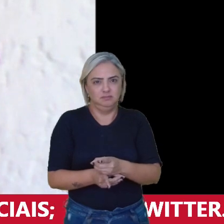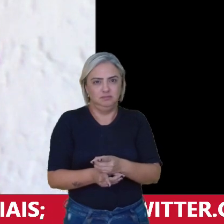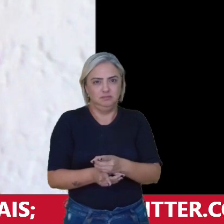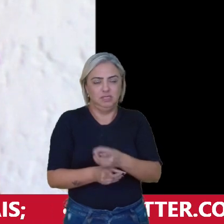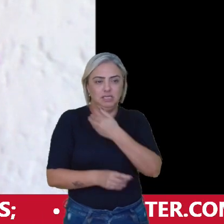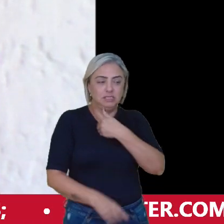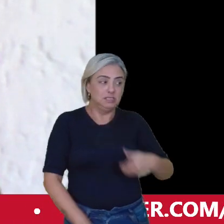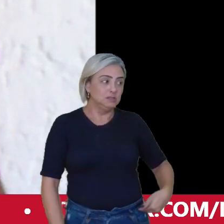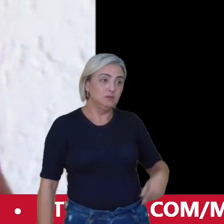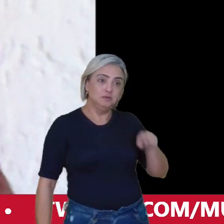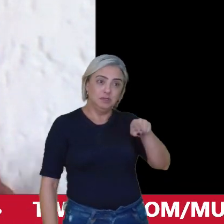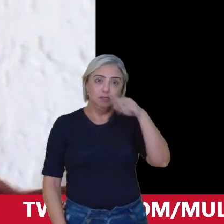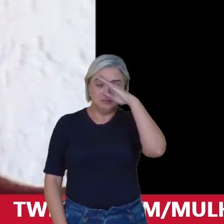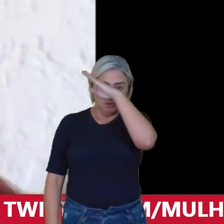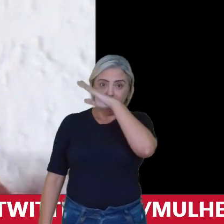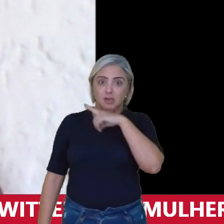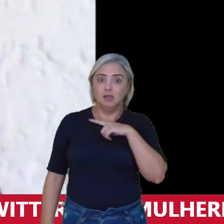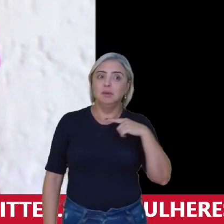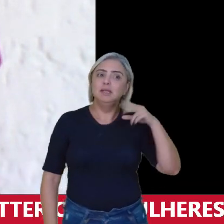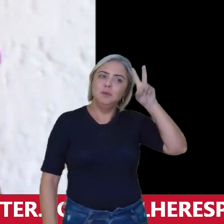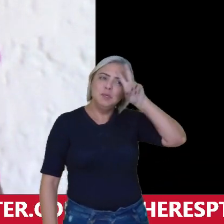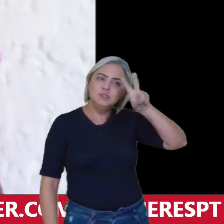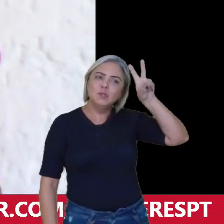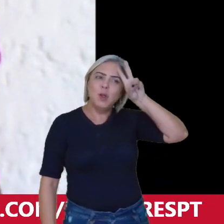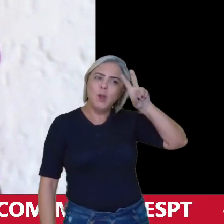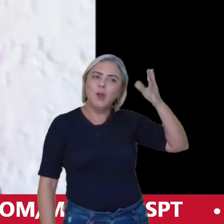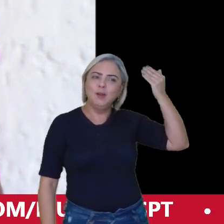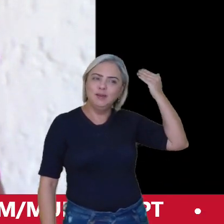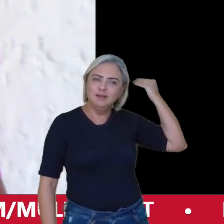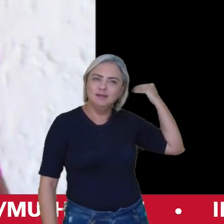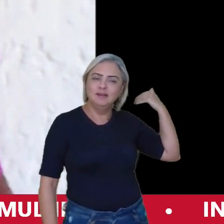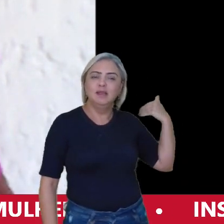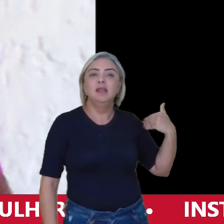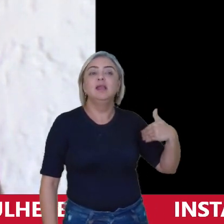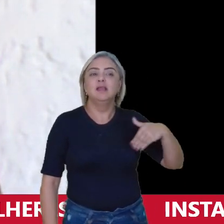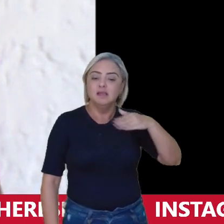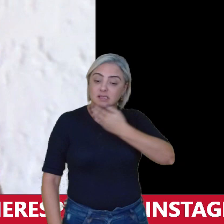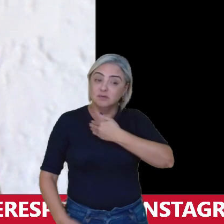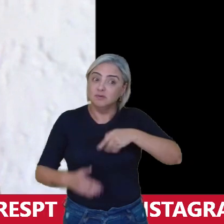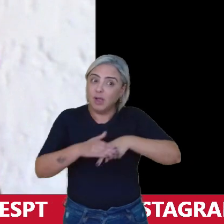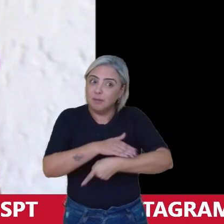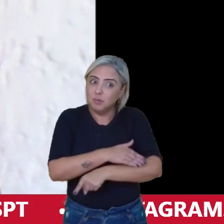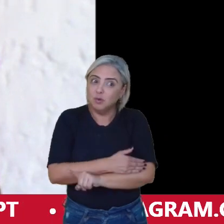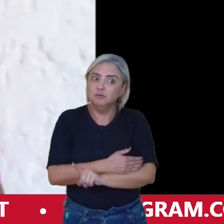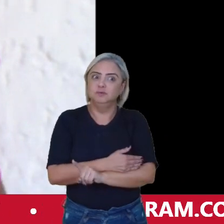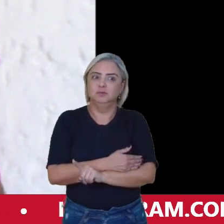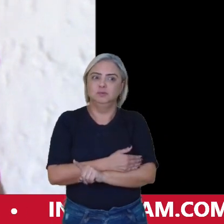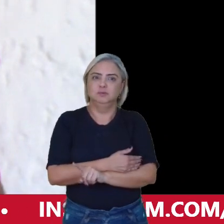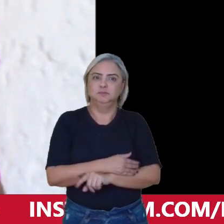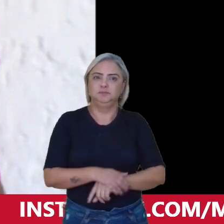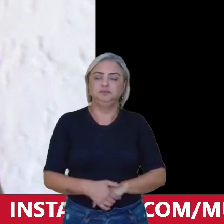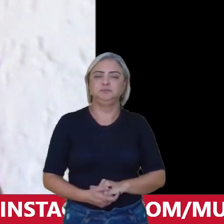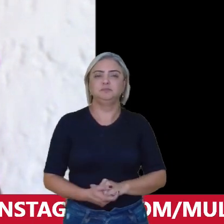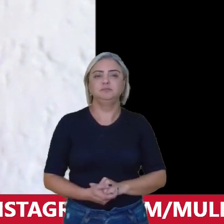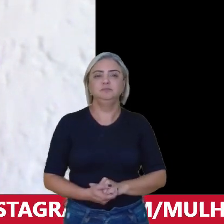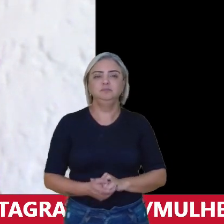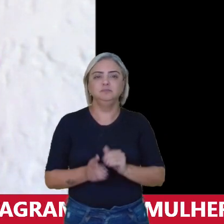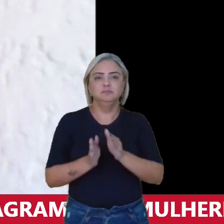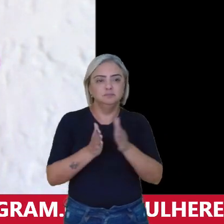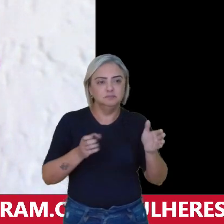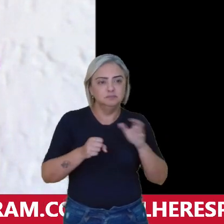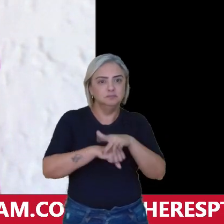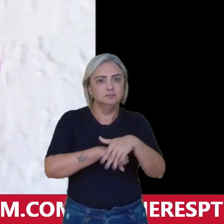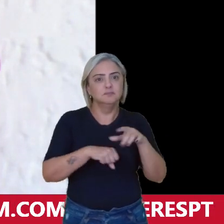deste governo somente. Tem também uma história, mesmo que esse governo tenha aprofundado tudo isso, né? E a pandemia